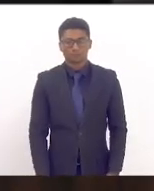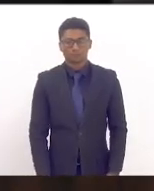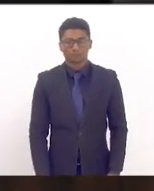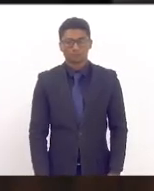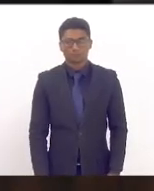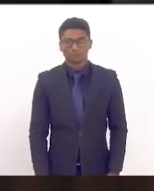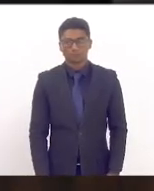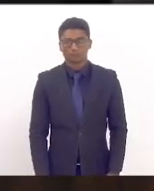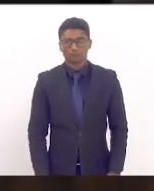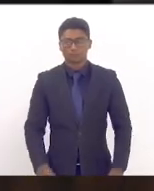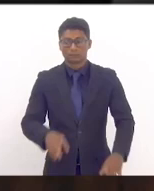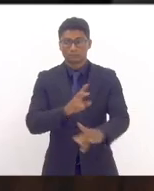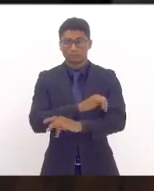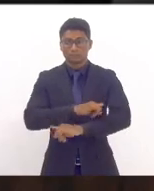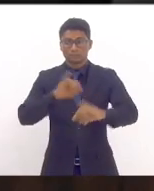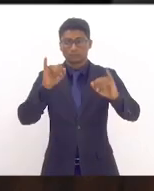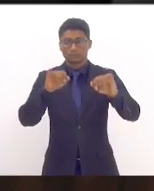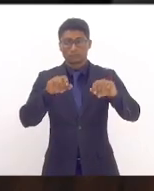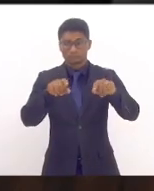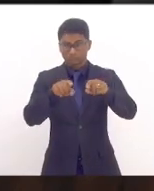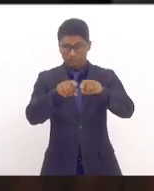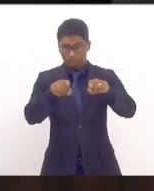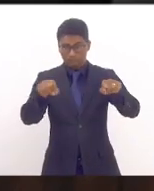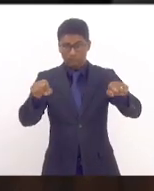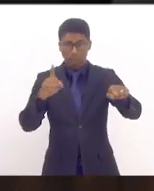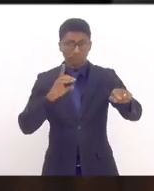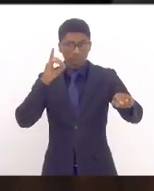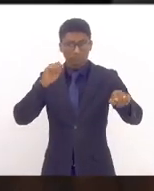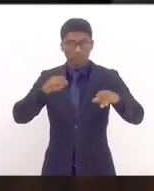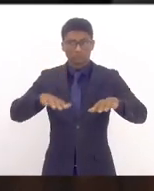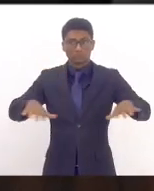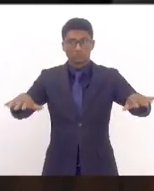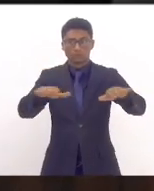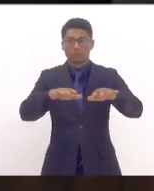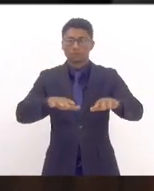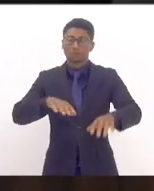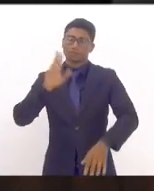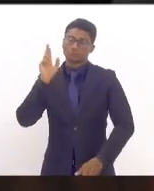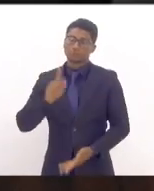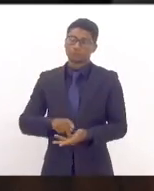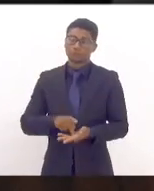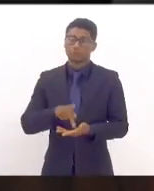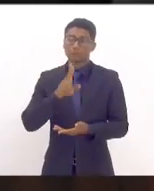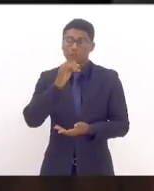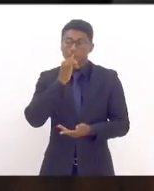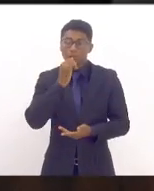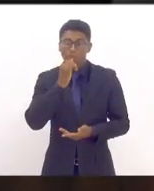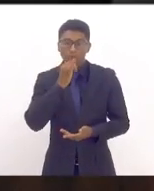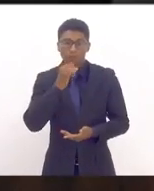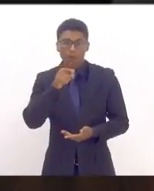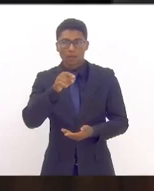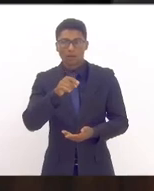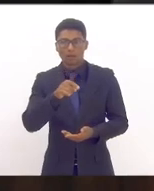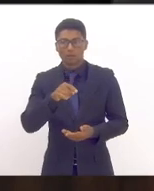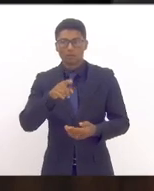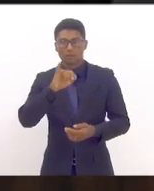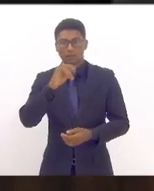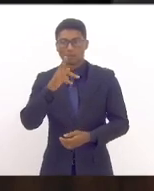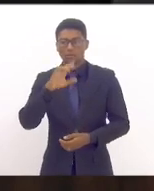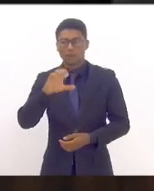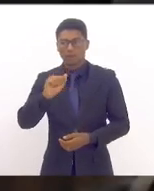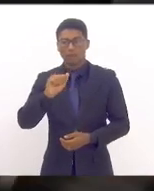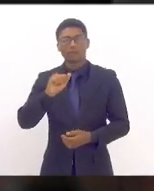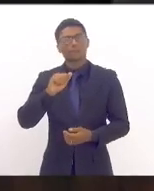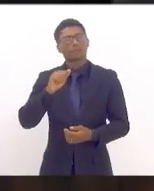chama atenção de seus parlamentares que é verdade se você foi inserir o aumento correção do IPCA um salário